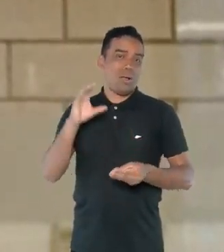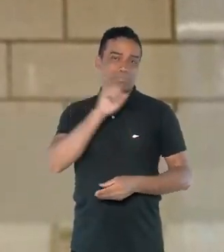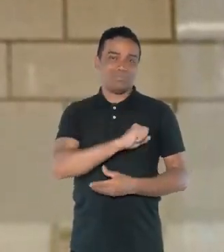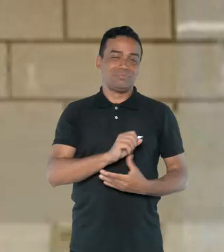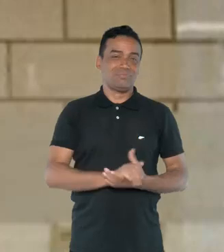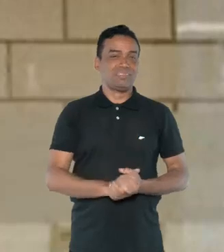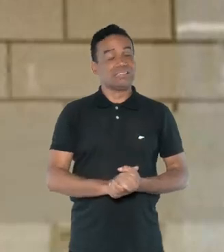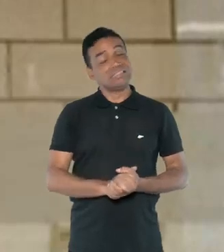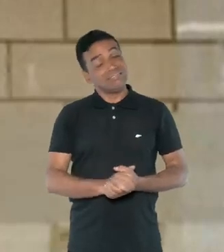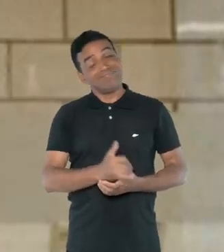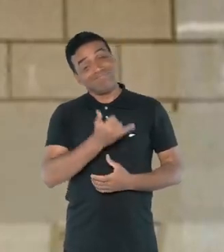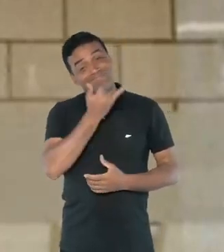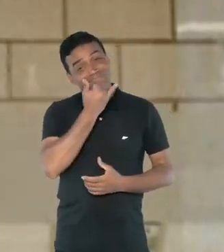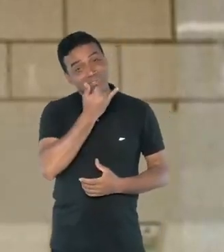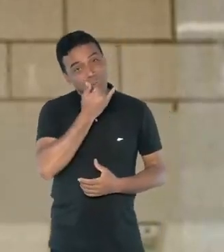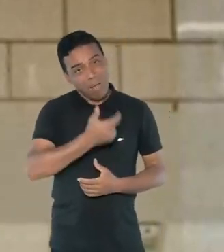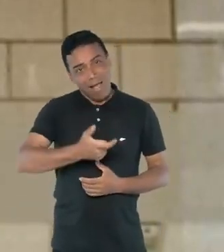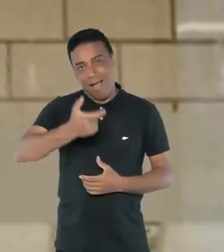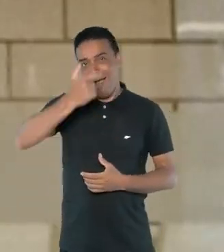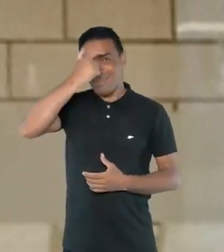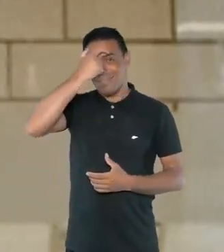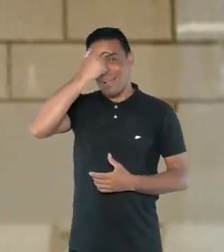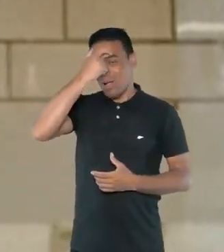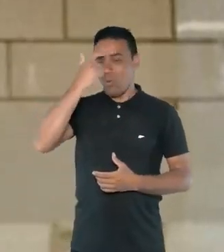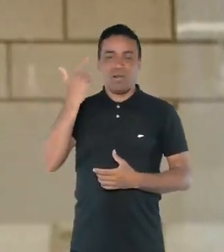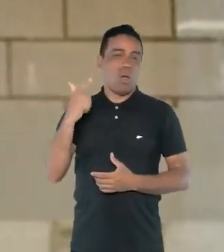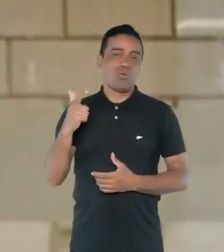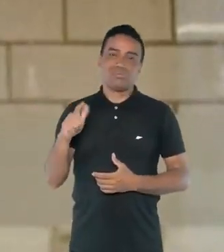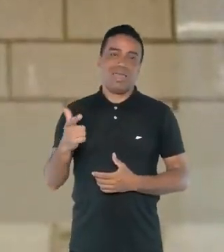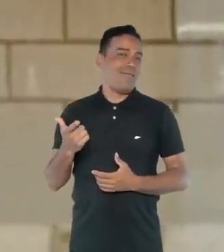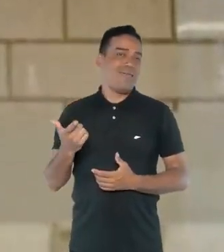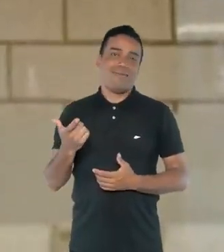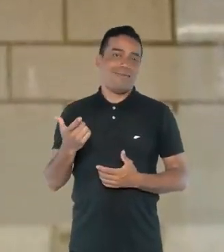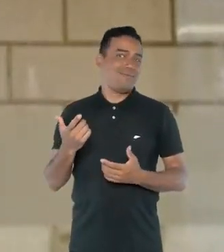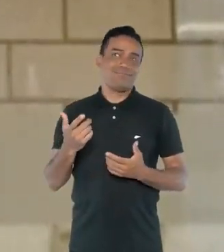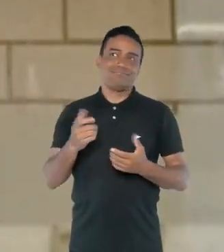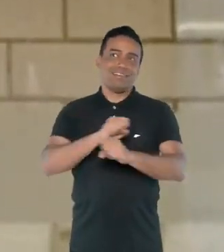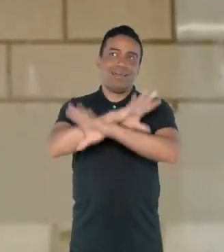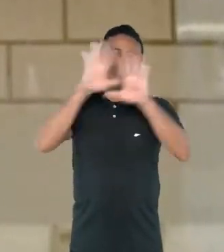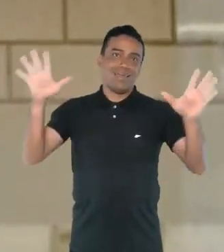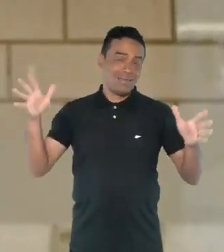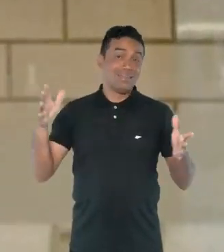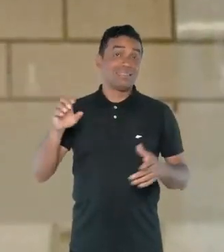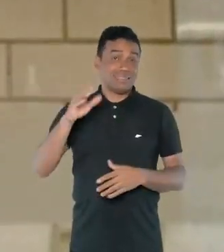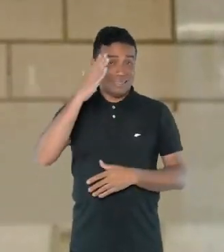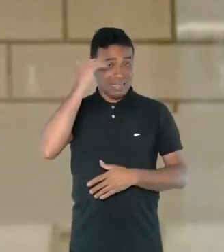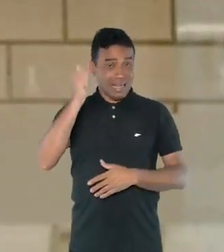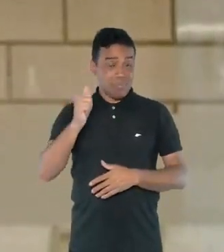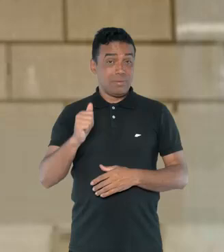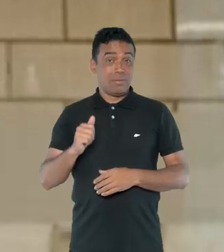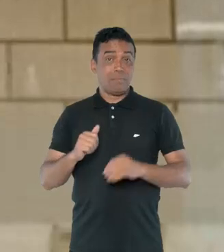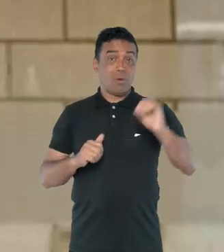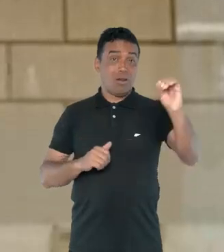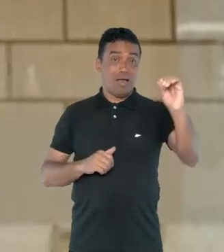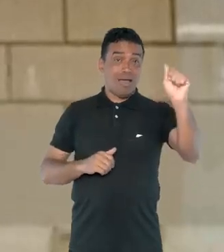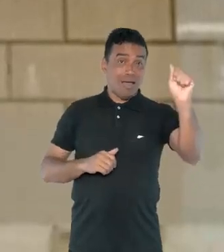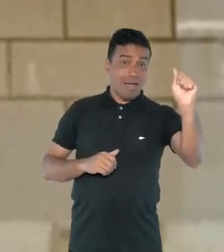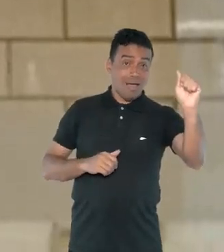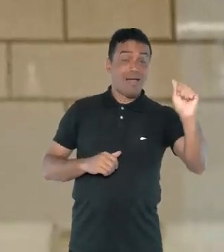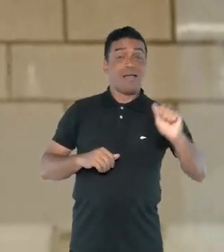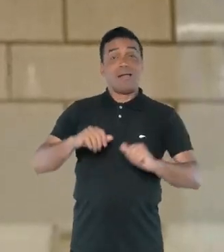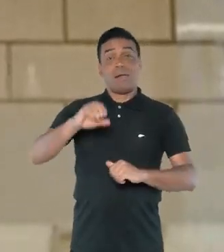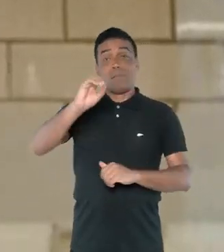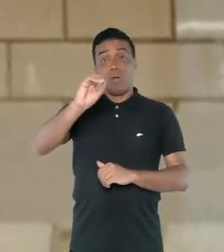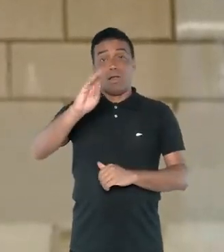dizer, sinto muito, a razão não tem esse poder, você só sabe que a bola B se moveu porque você